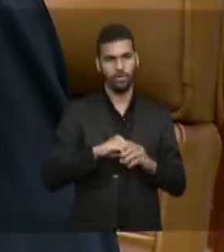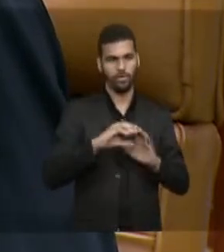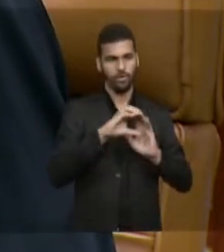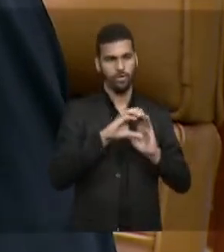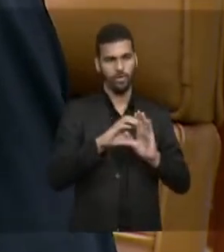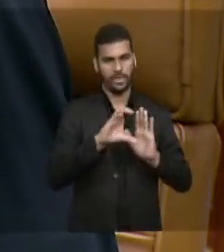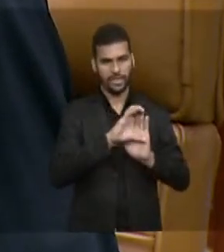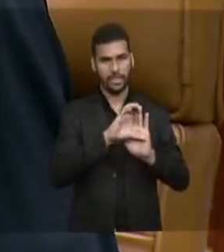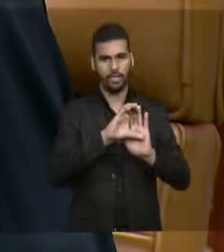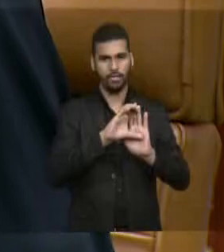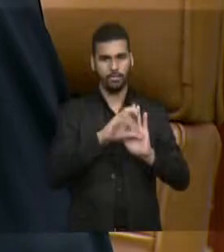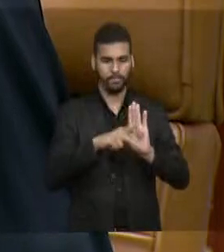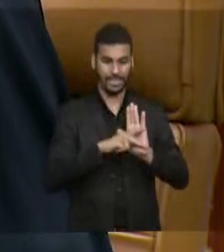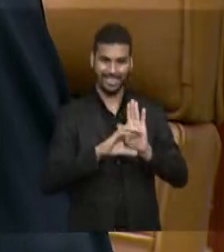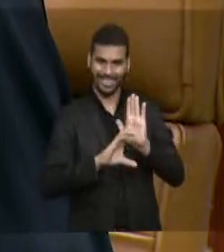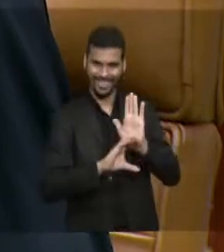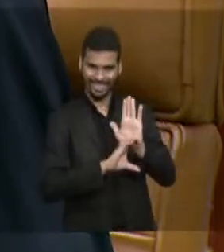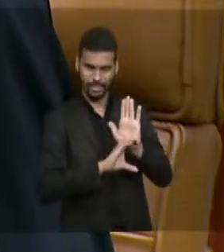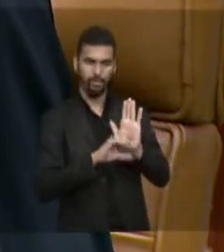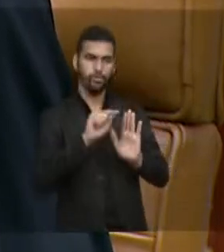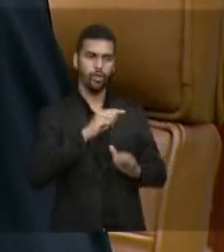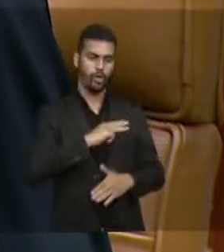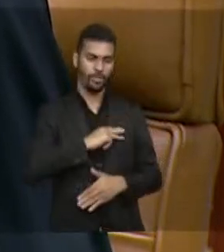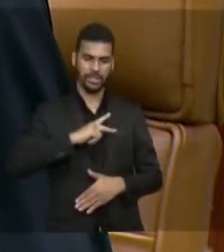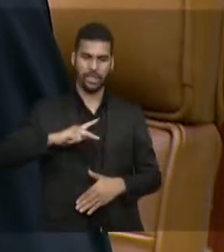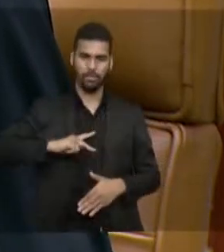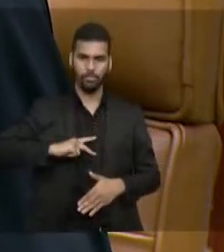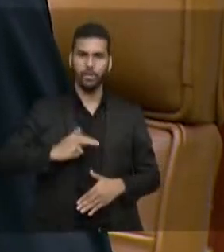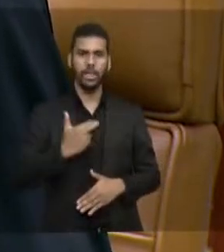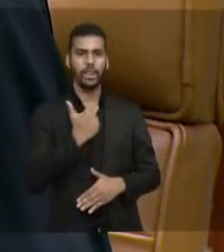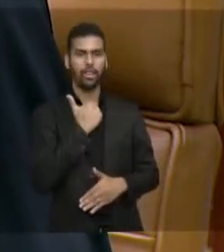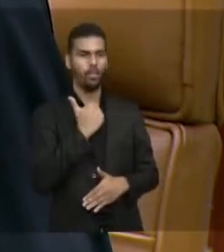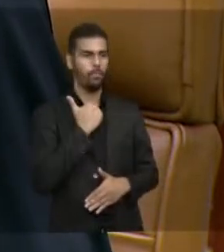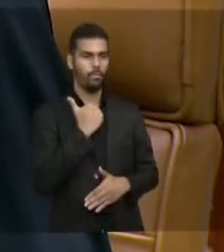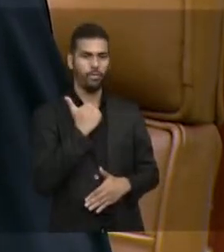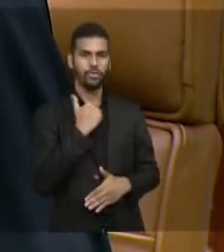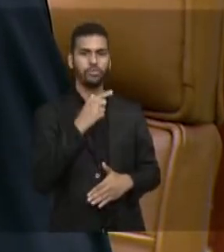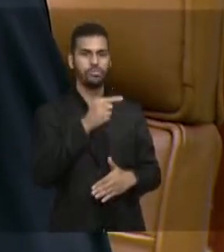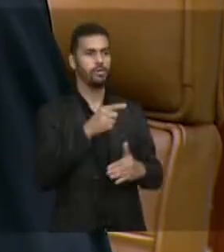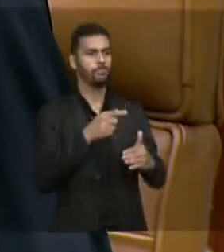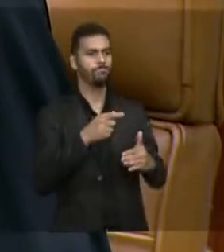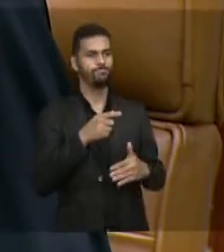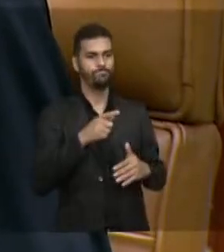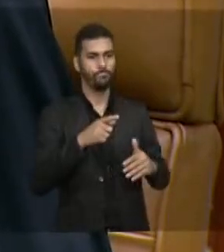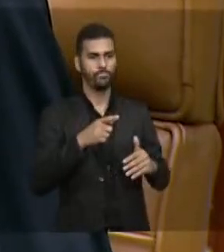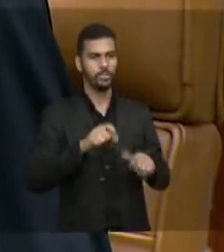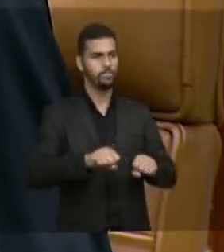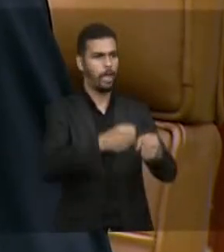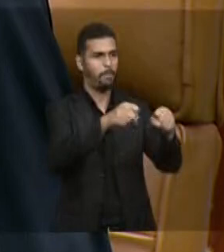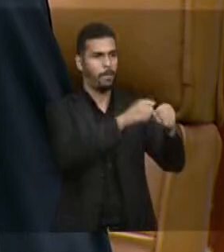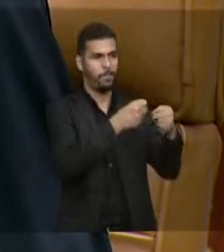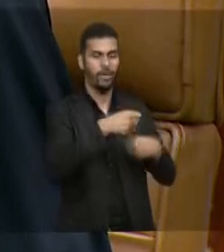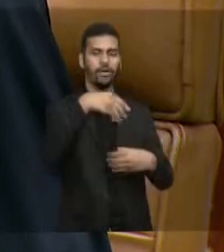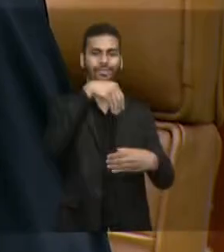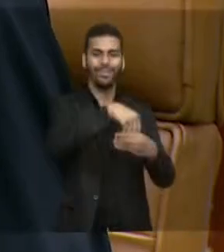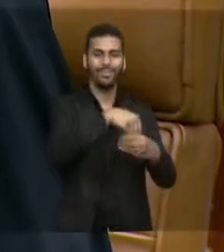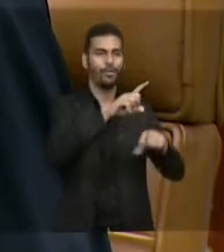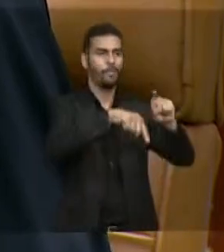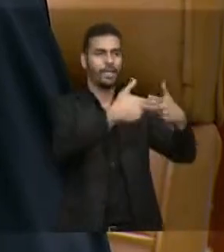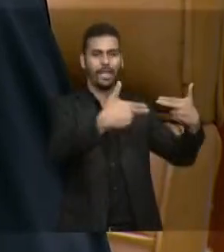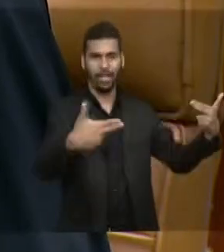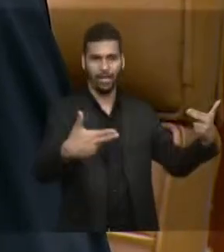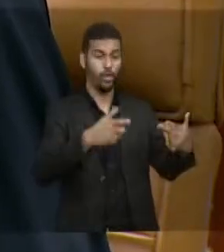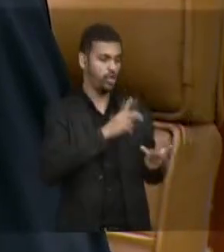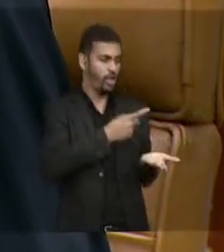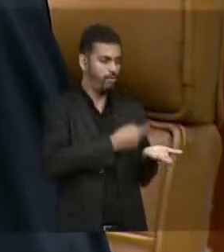público não poderia abre aspas transgir com bens jurídico de tamanha envergadura porque houve